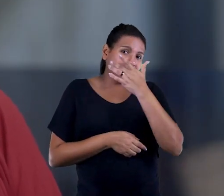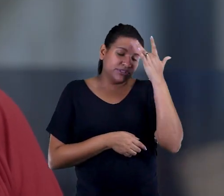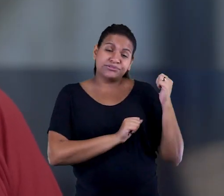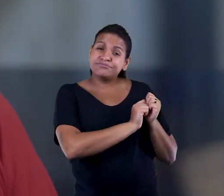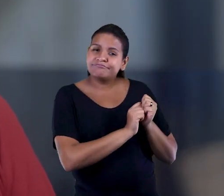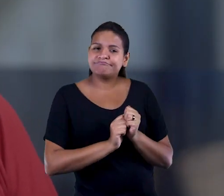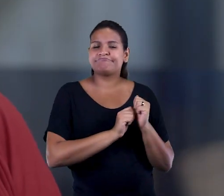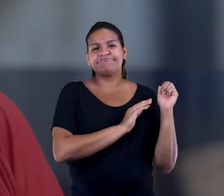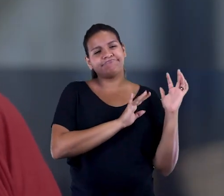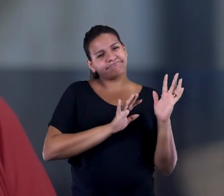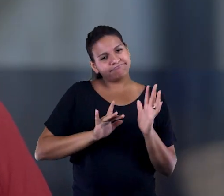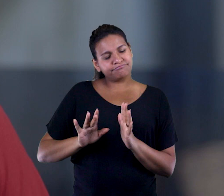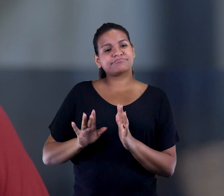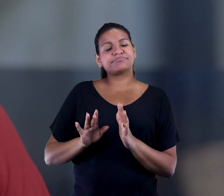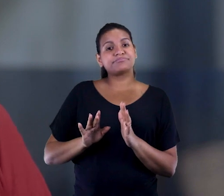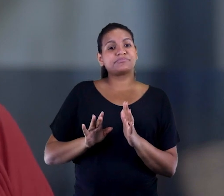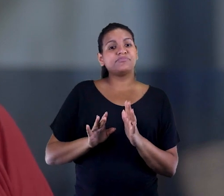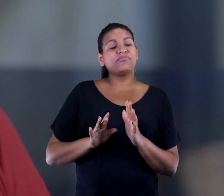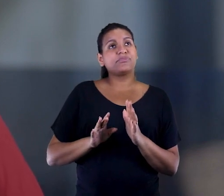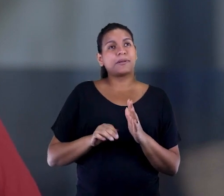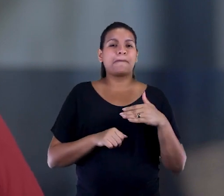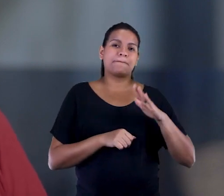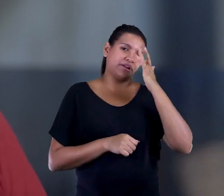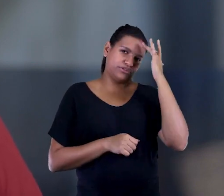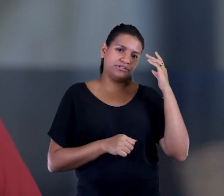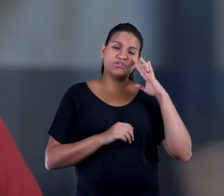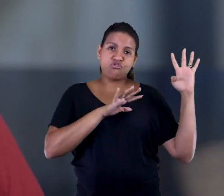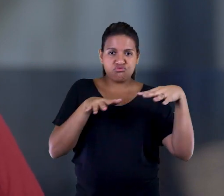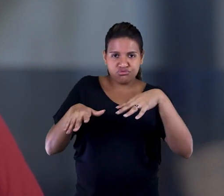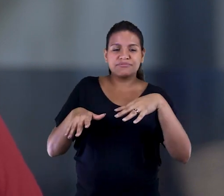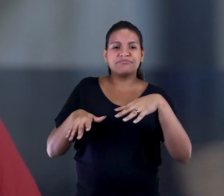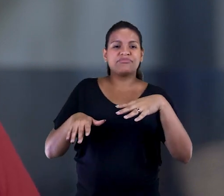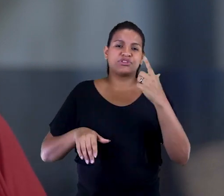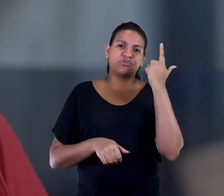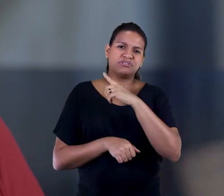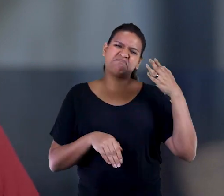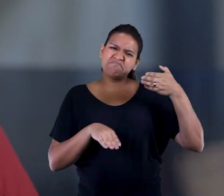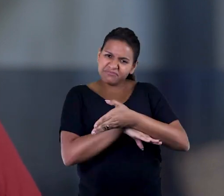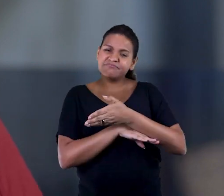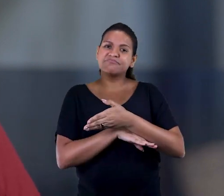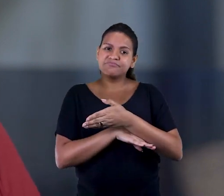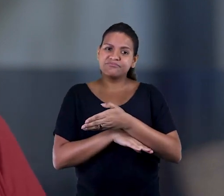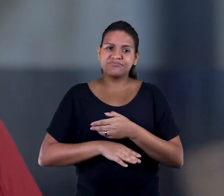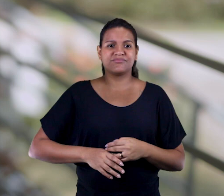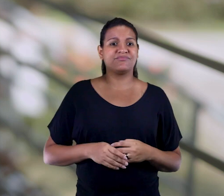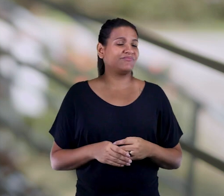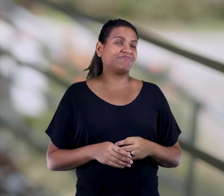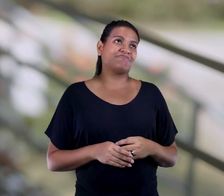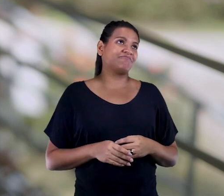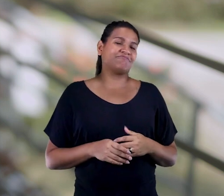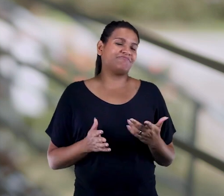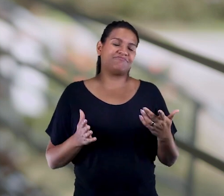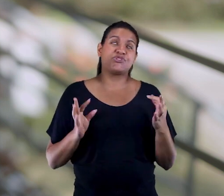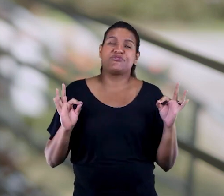e todas as pessoas que nos acompanharam, grande parte da sociedade, foi realizada uma invasão no local. O que a